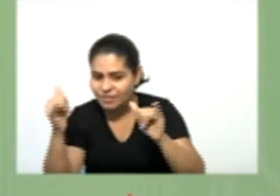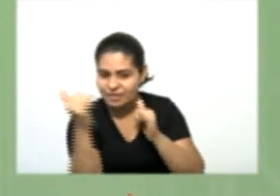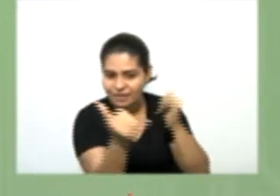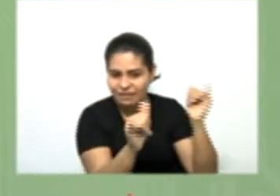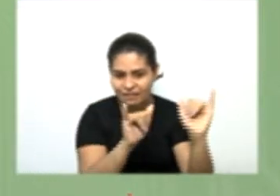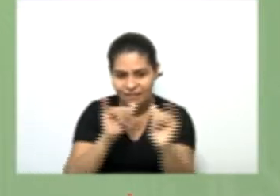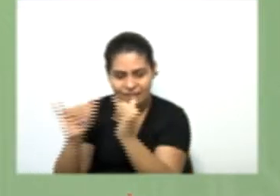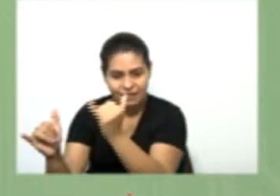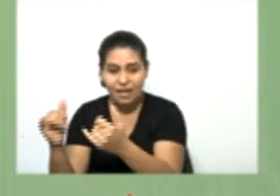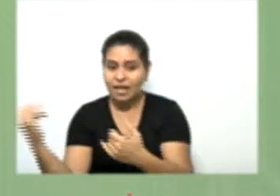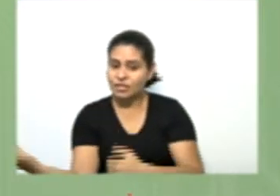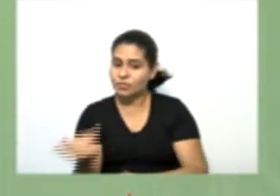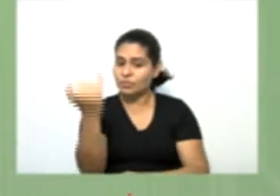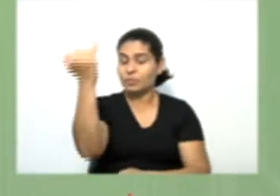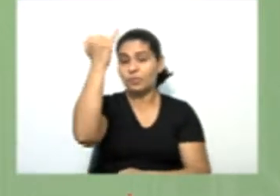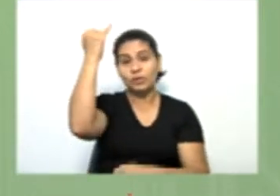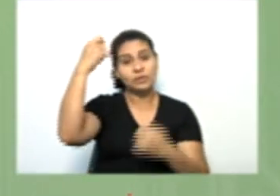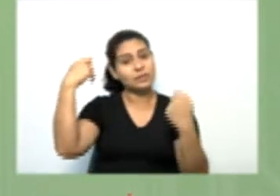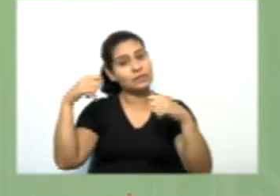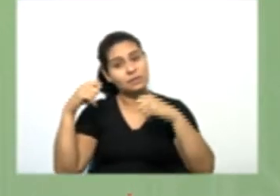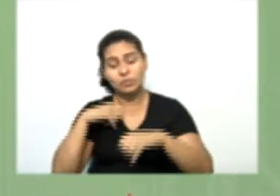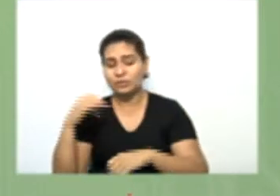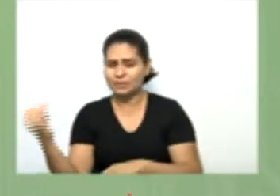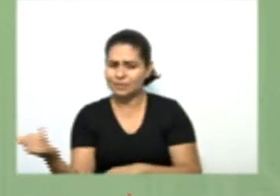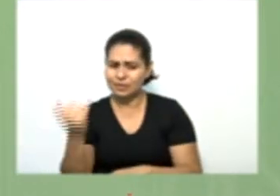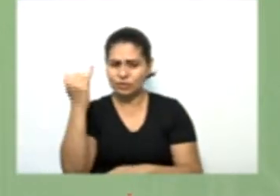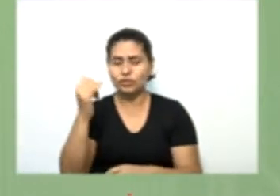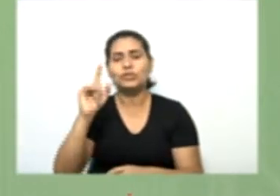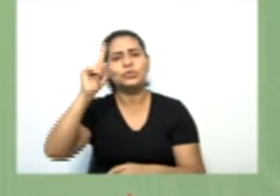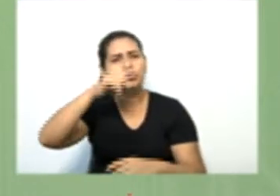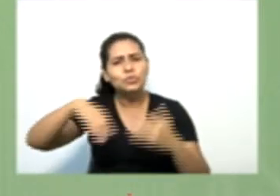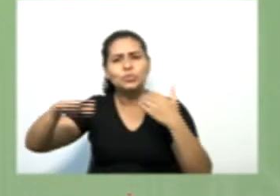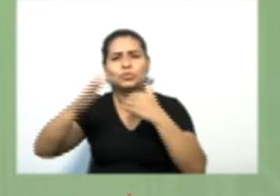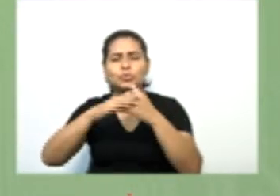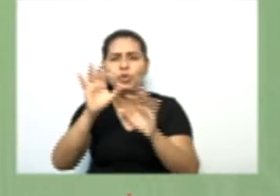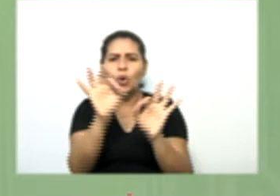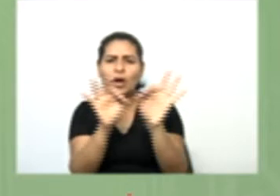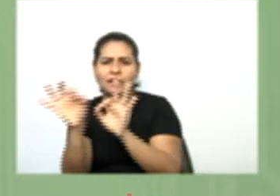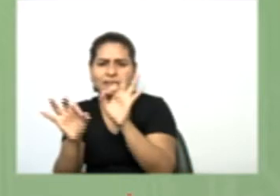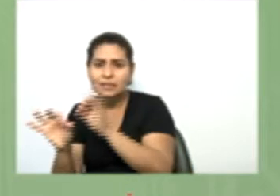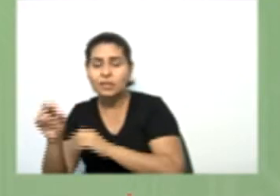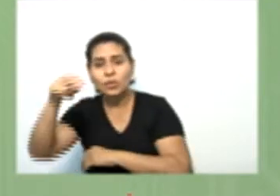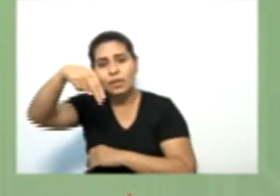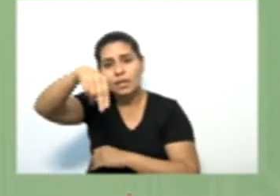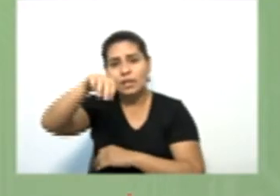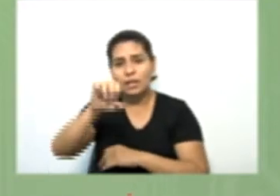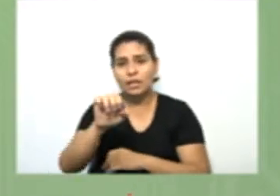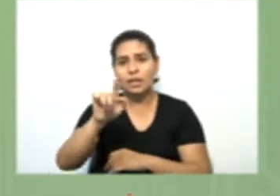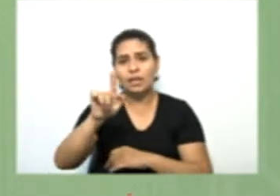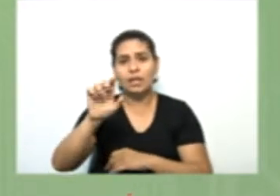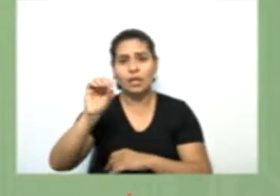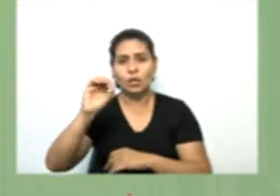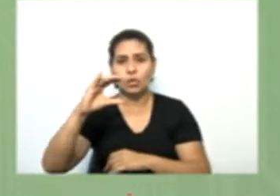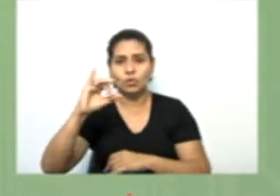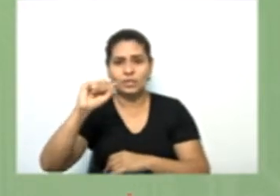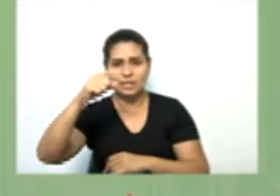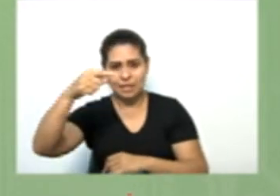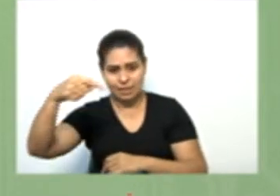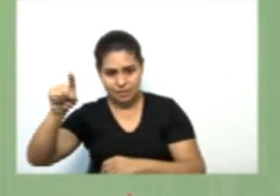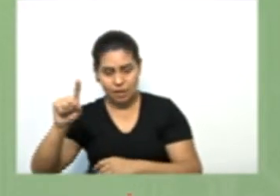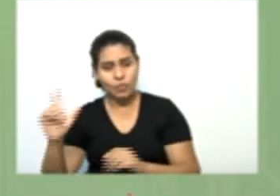grande importância para as atividades organizacionais e, claro, para a negociação. Precisa estar bem estruturada e